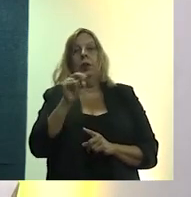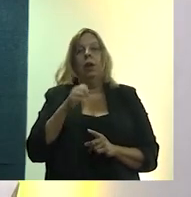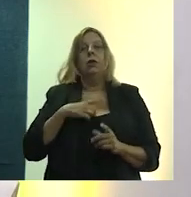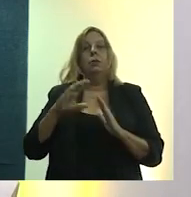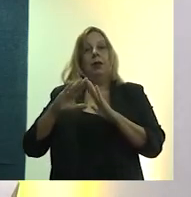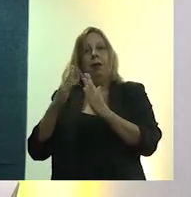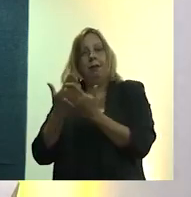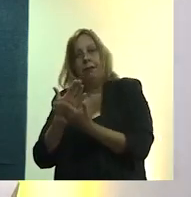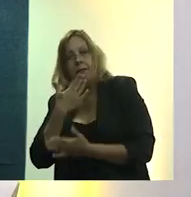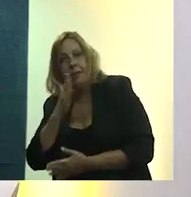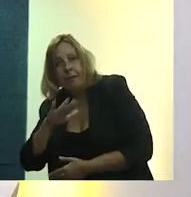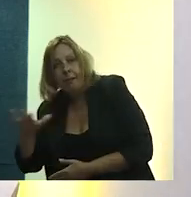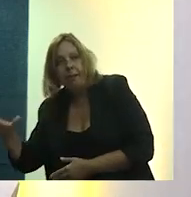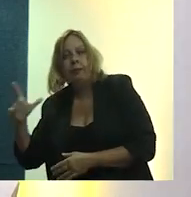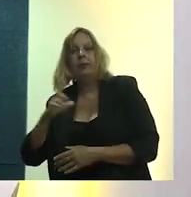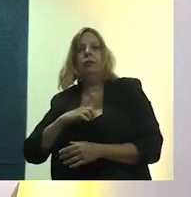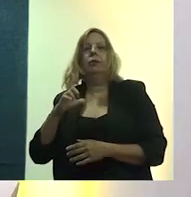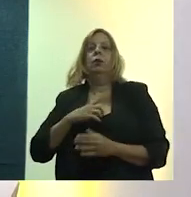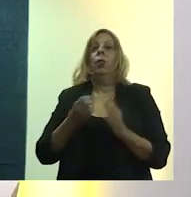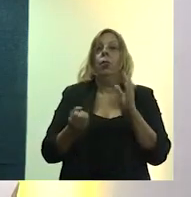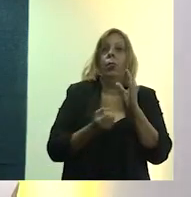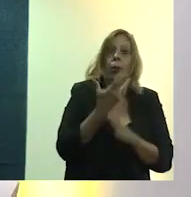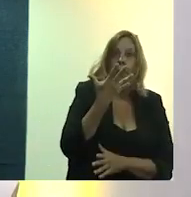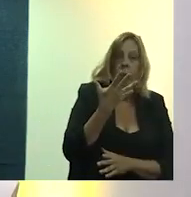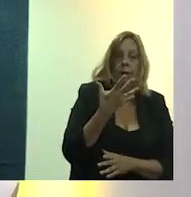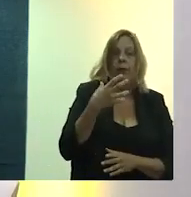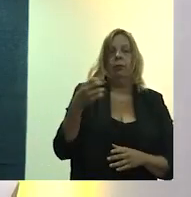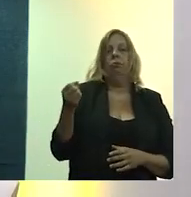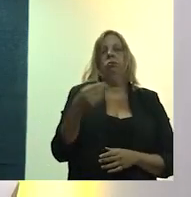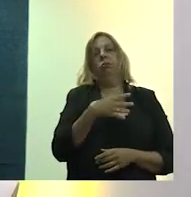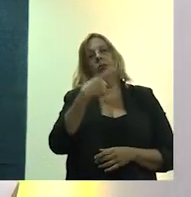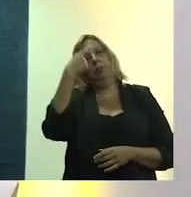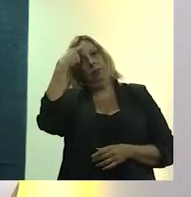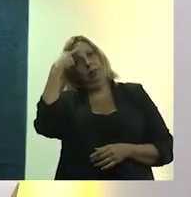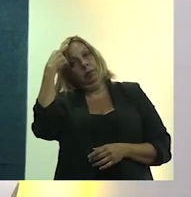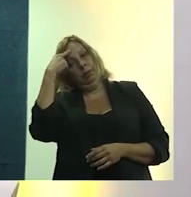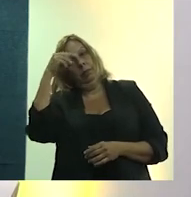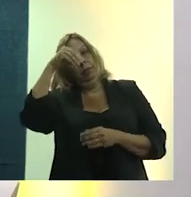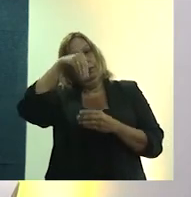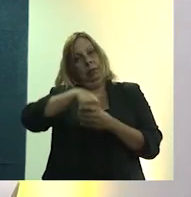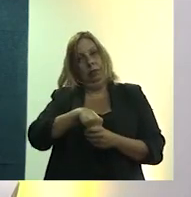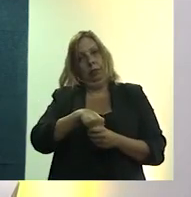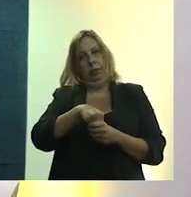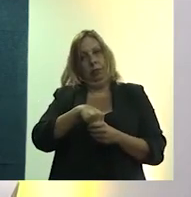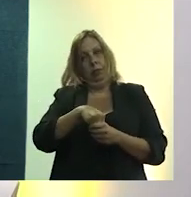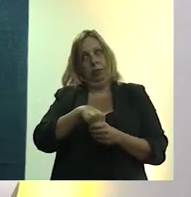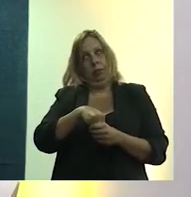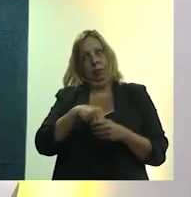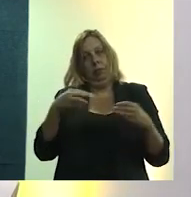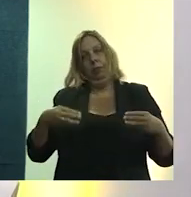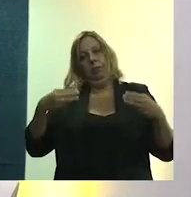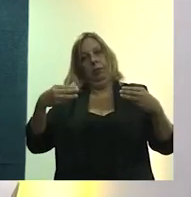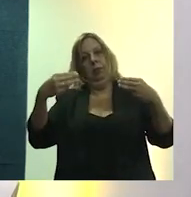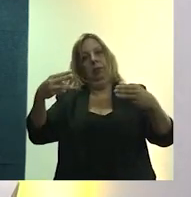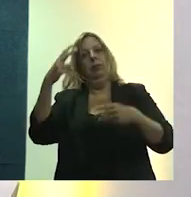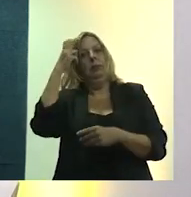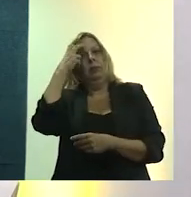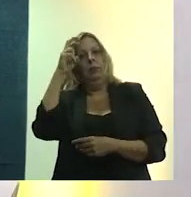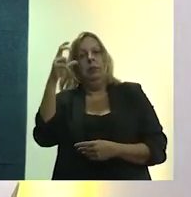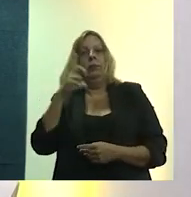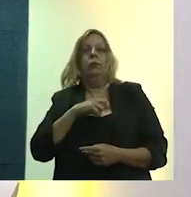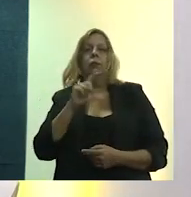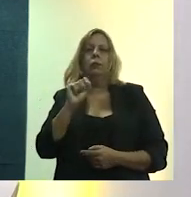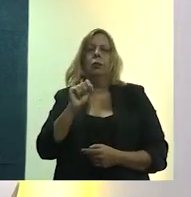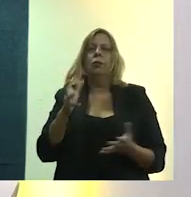creches uma ação nova que tá sendo pensado agora dentro do ministério da cultura